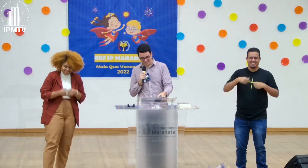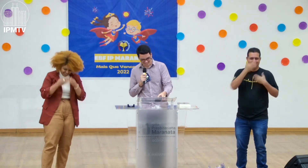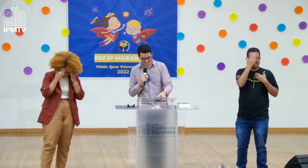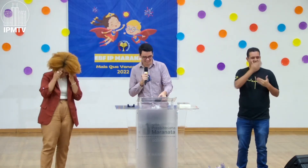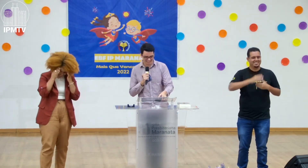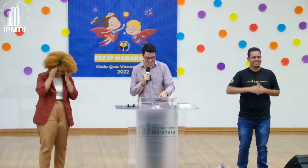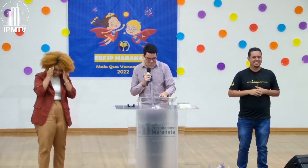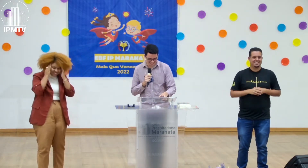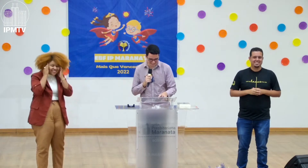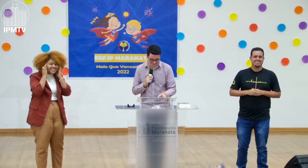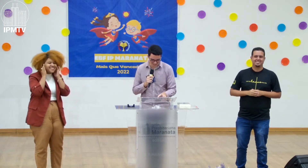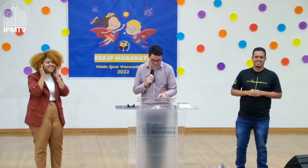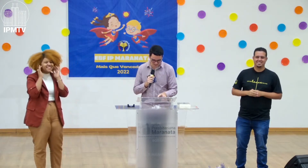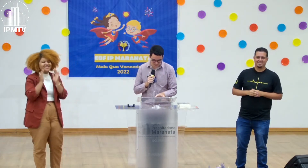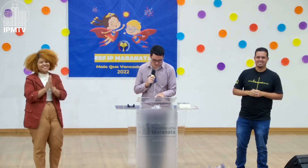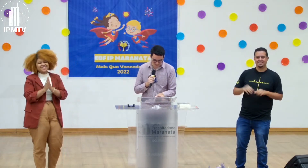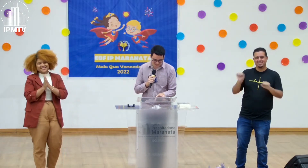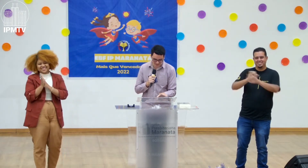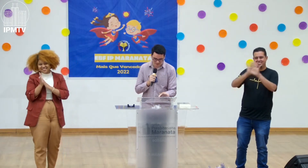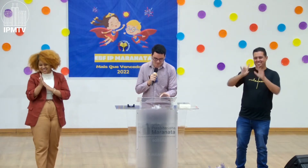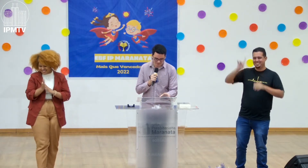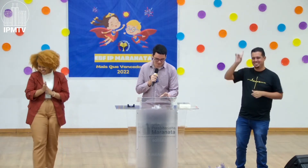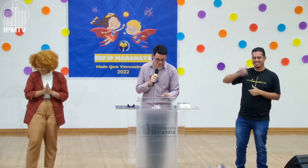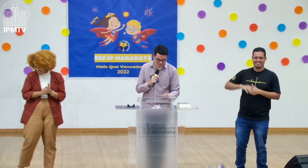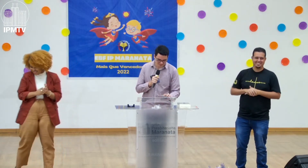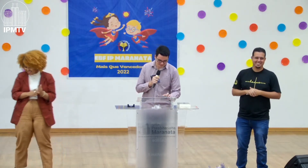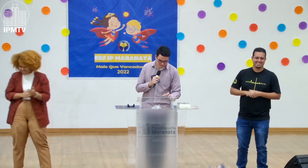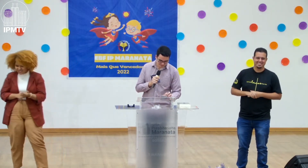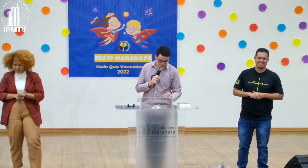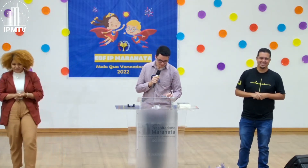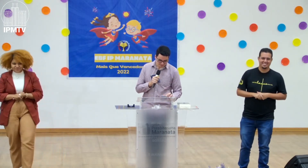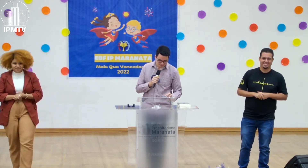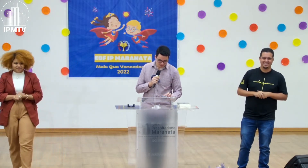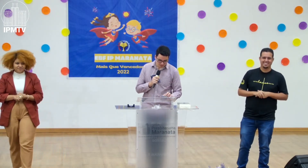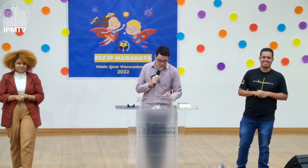Sim, tem que agradecer. Glória a Deus por isso.